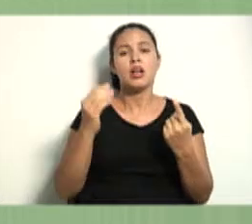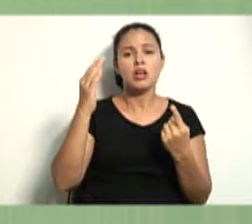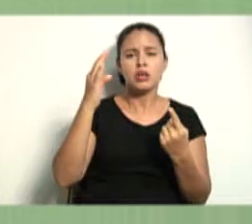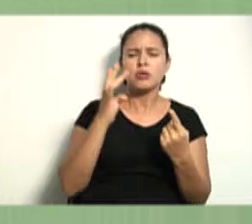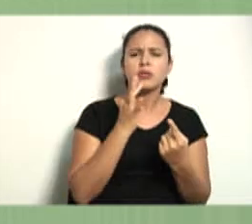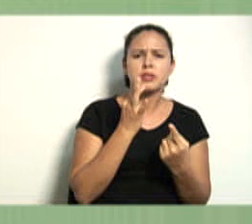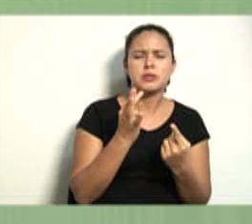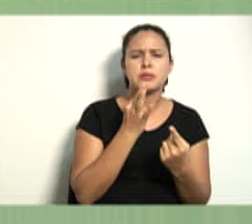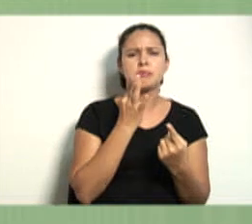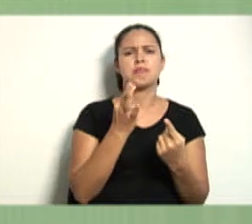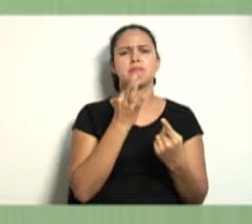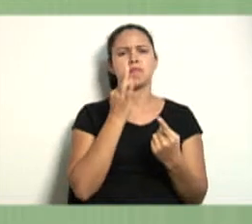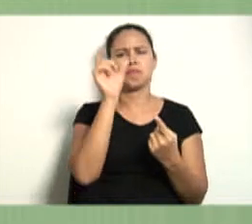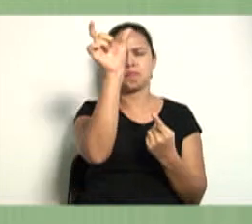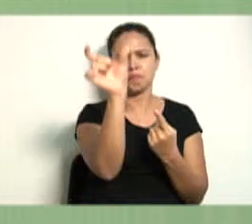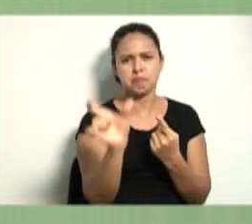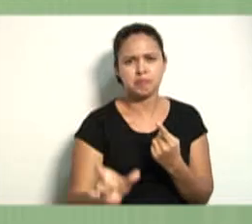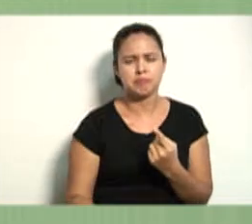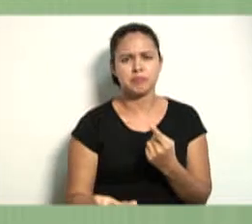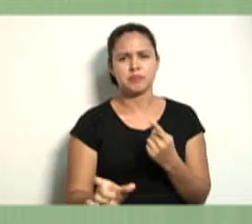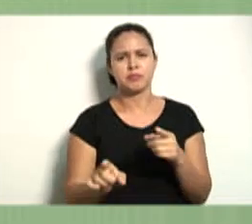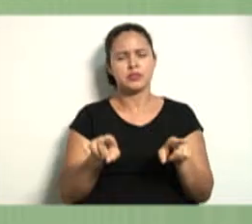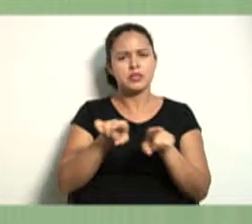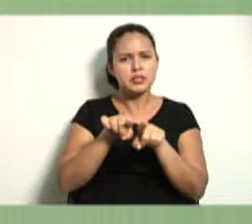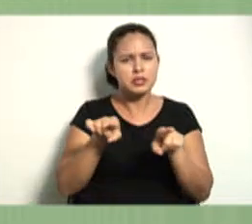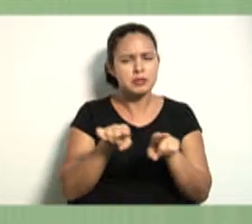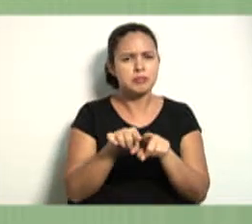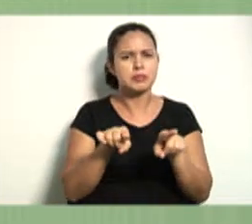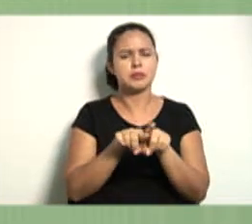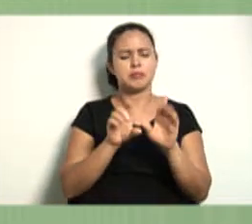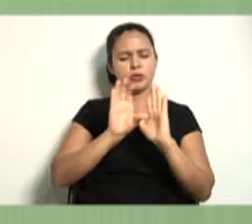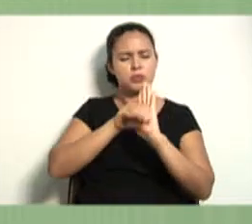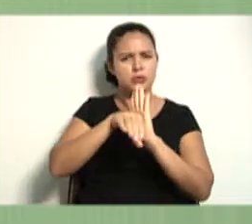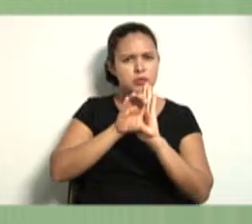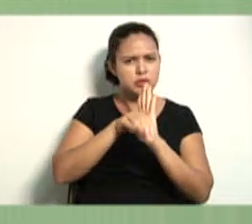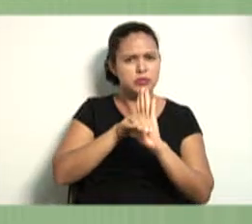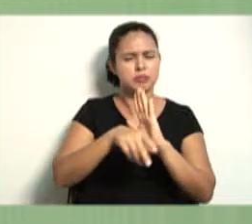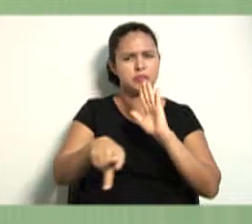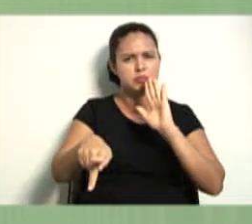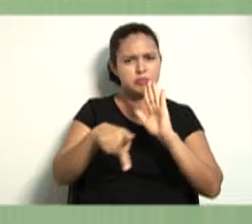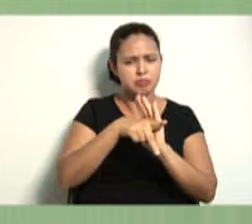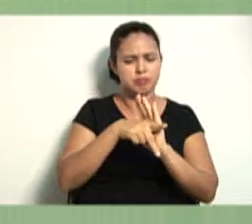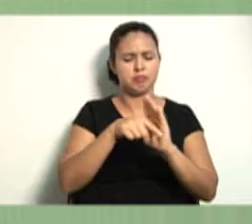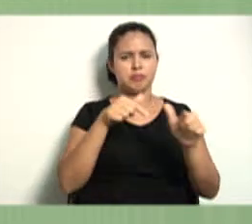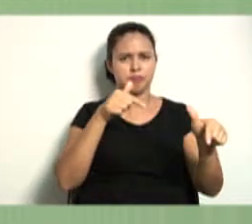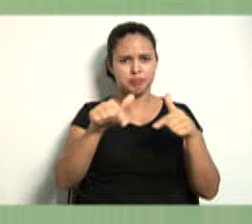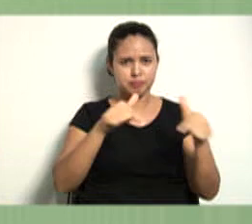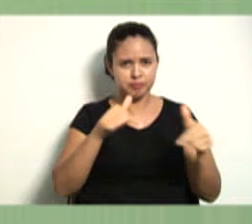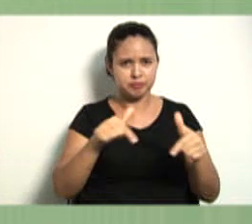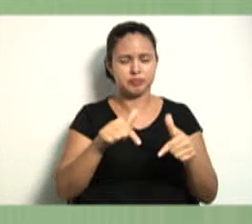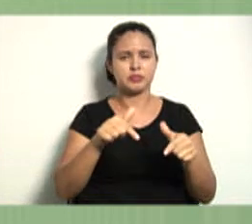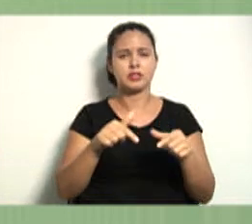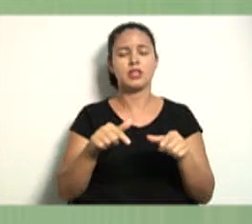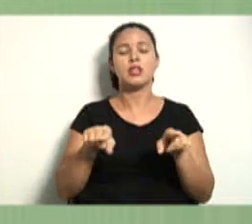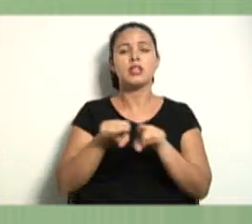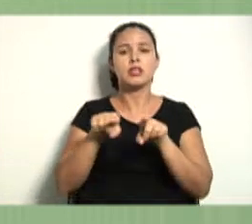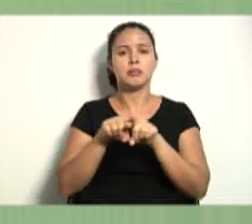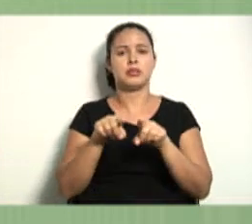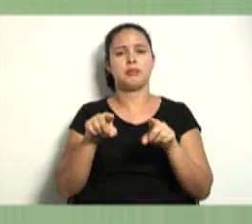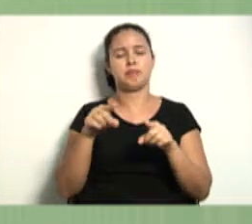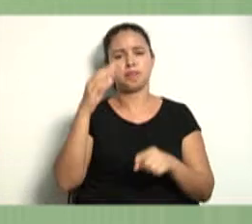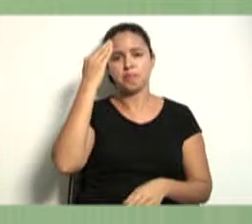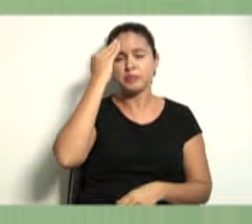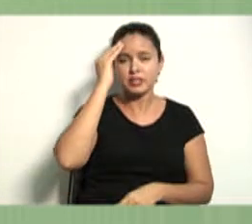Conhecer a natureza e o conhecimento e o conceito de trabalho. Entender